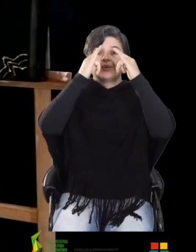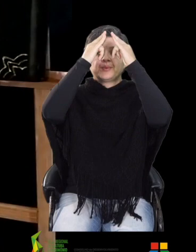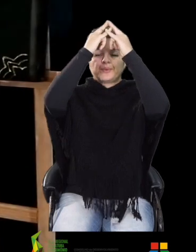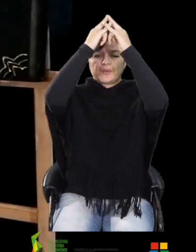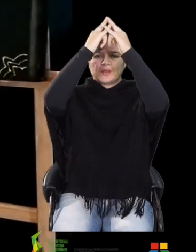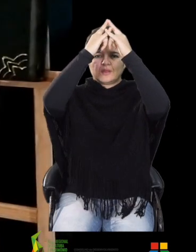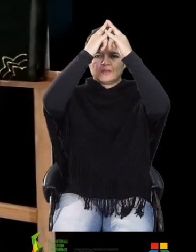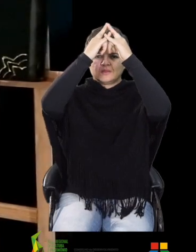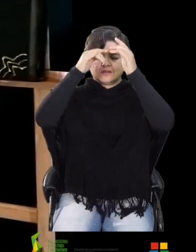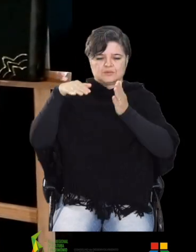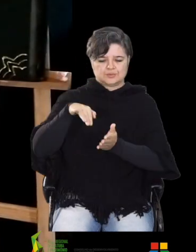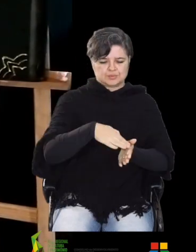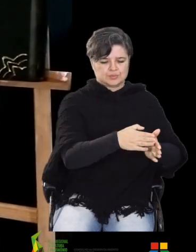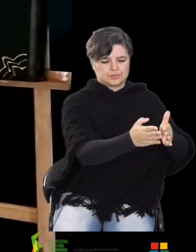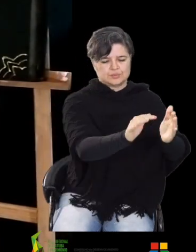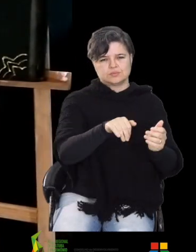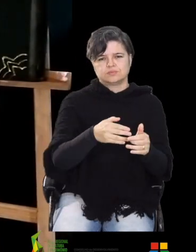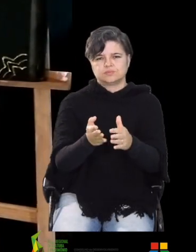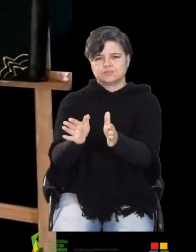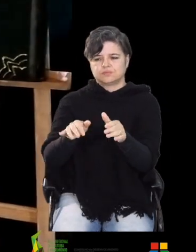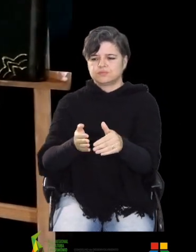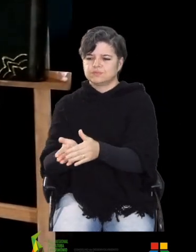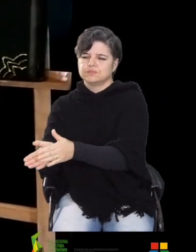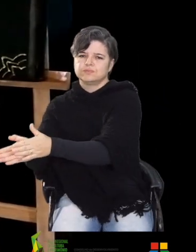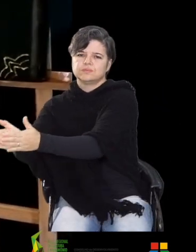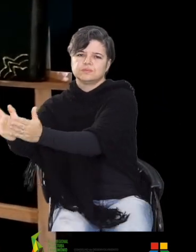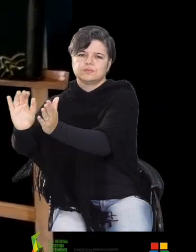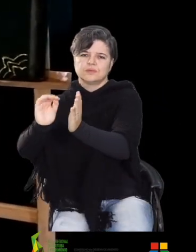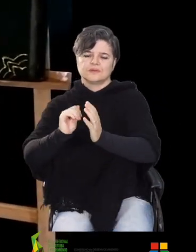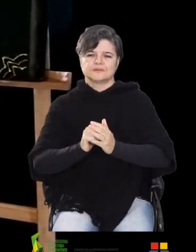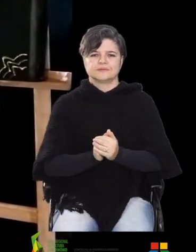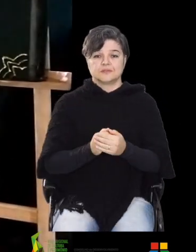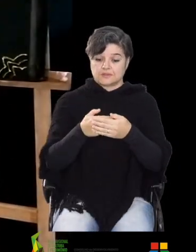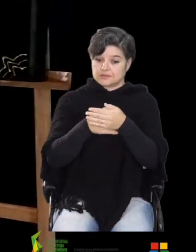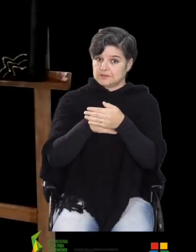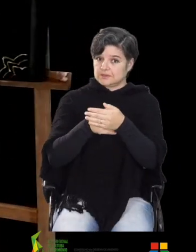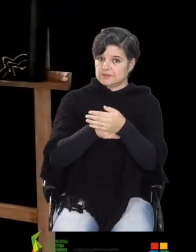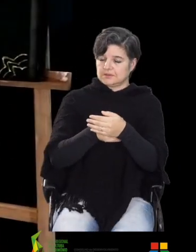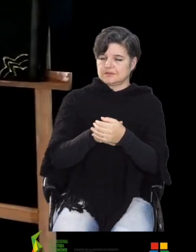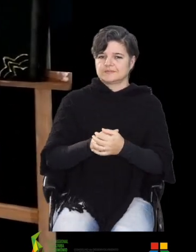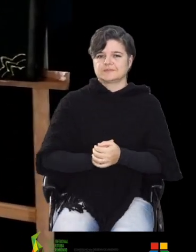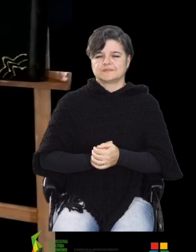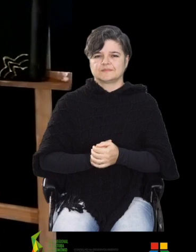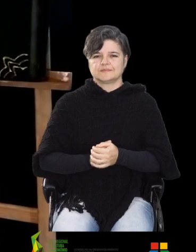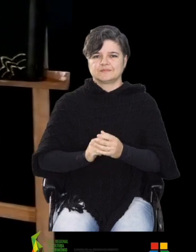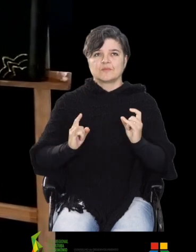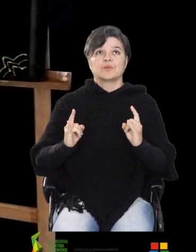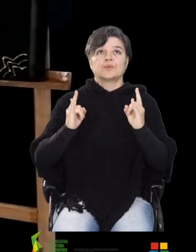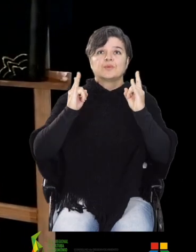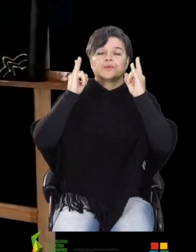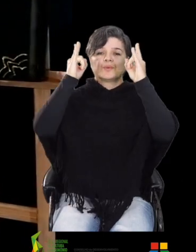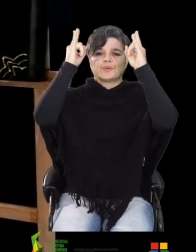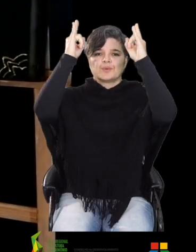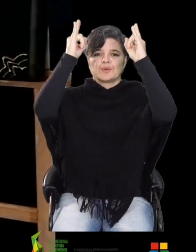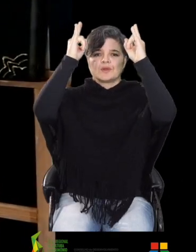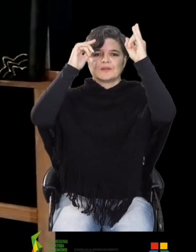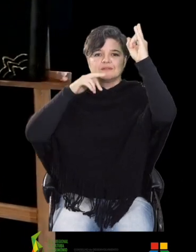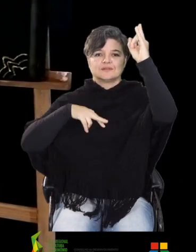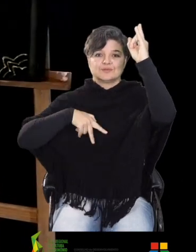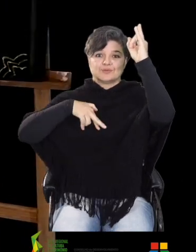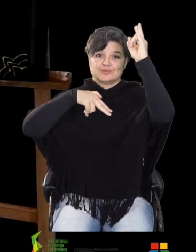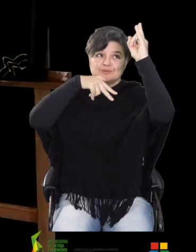cheio de passagens secretas com grandes e altas torres